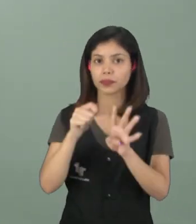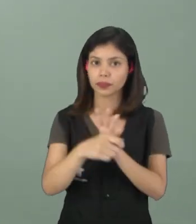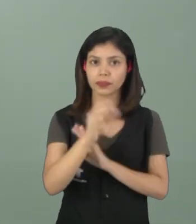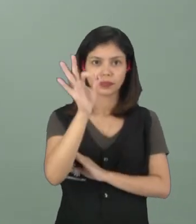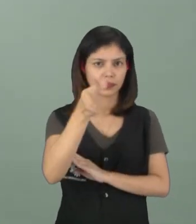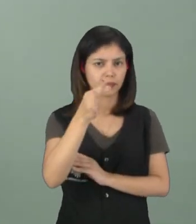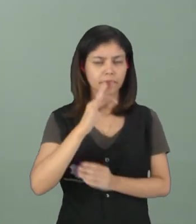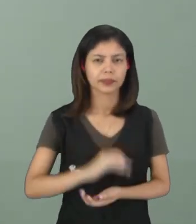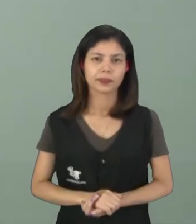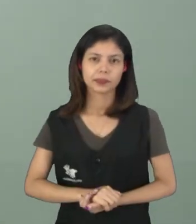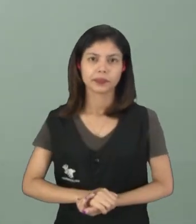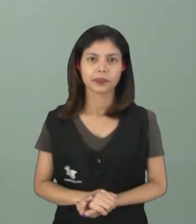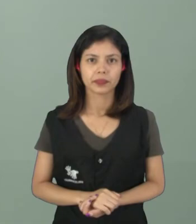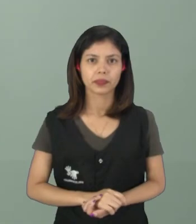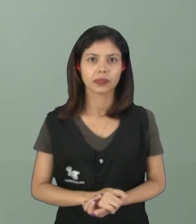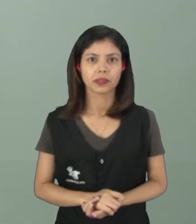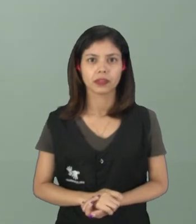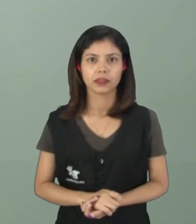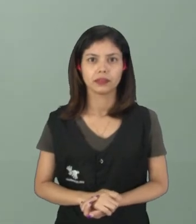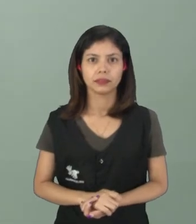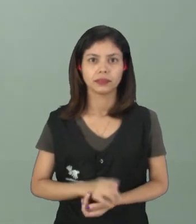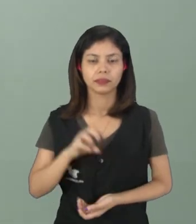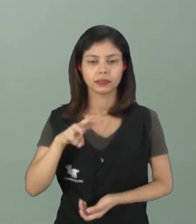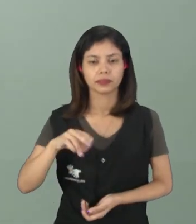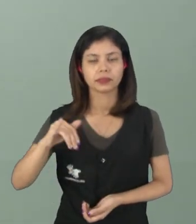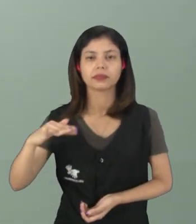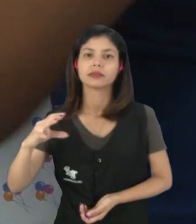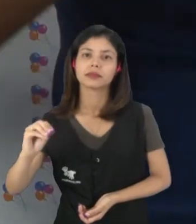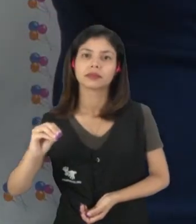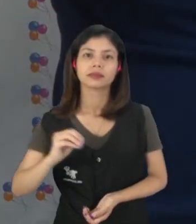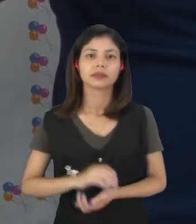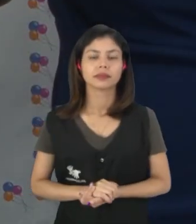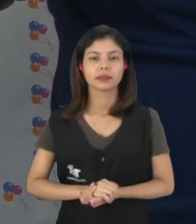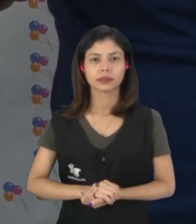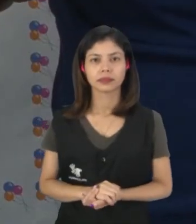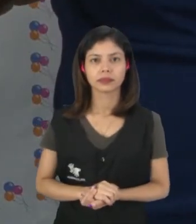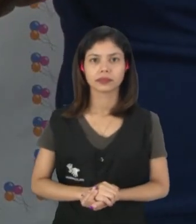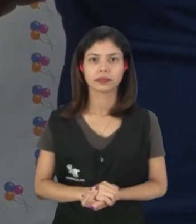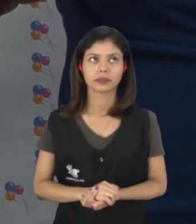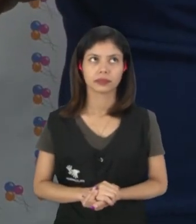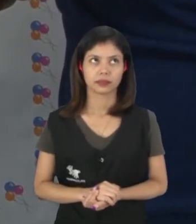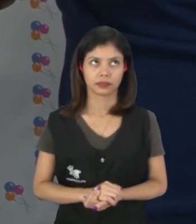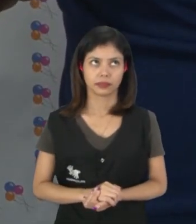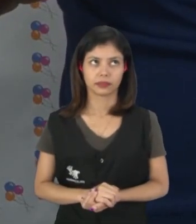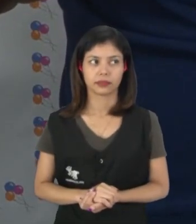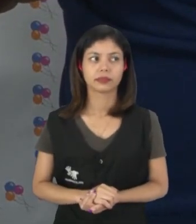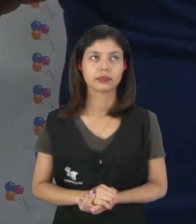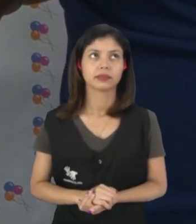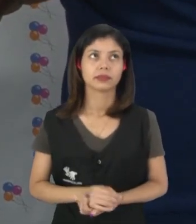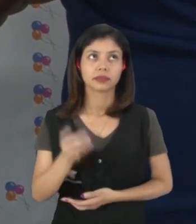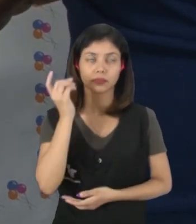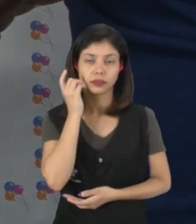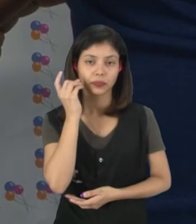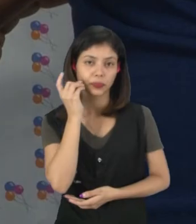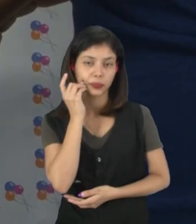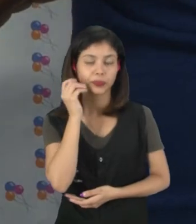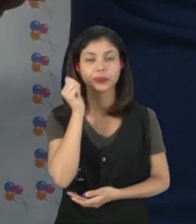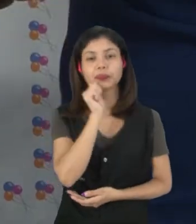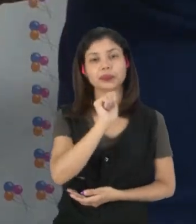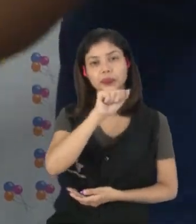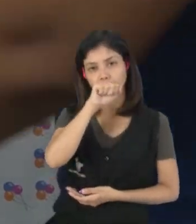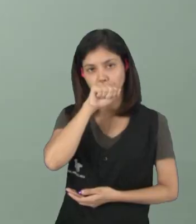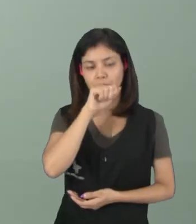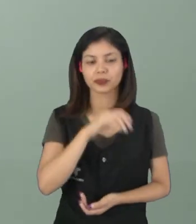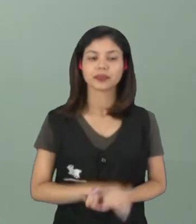certinho então em maio Vamos colocar aqui dia das mães